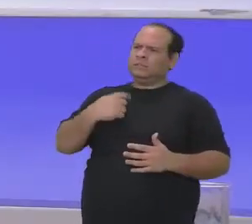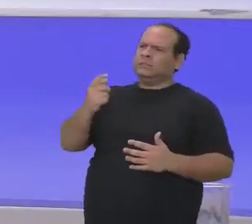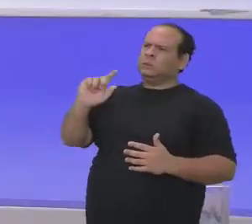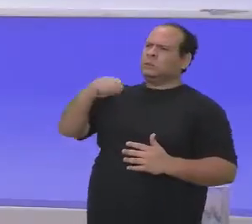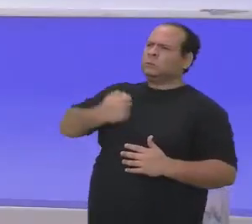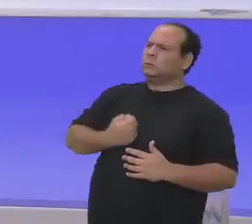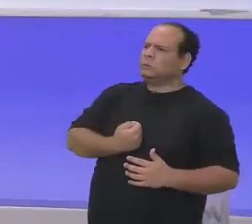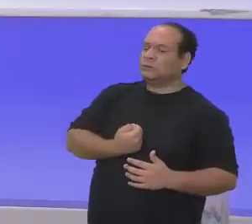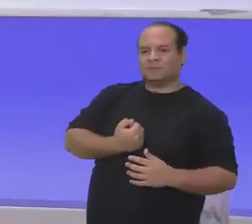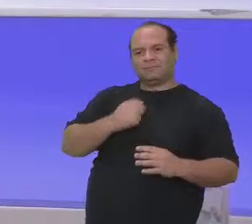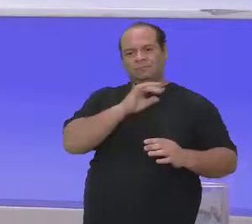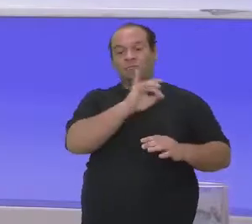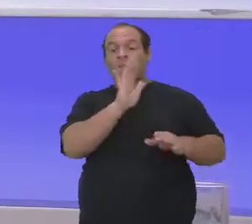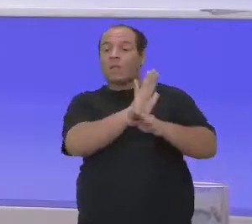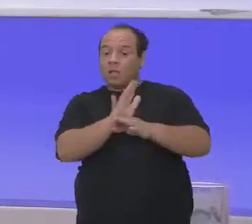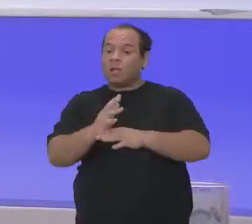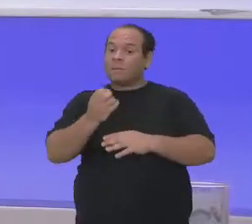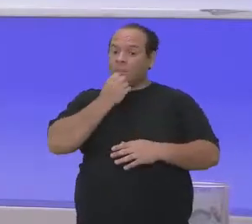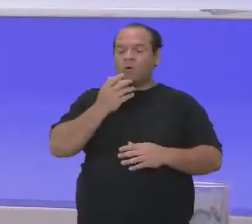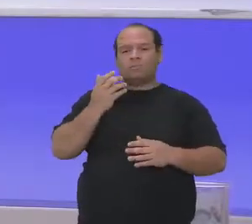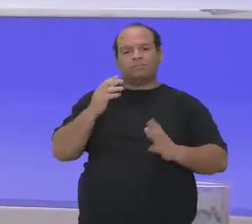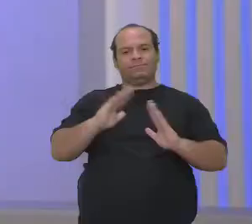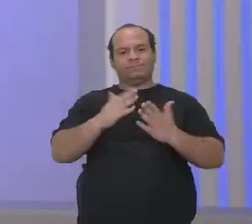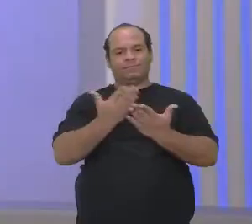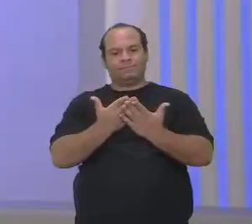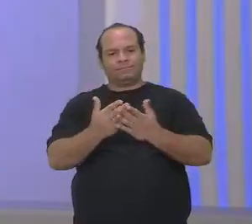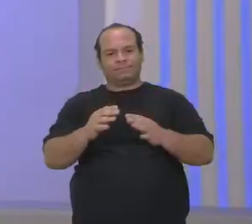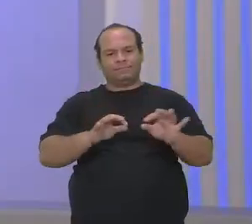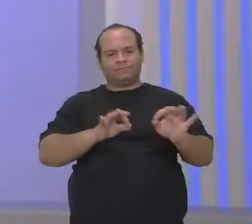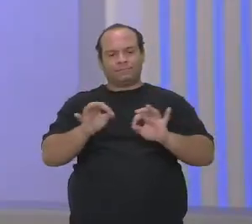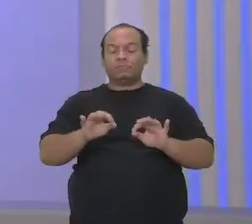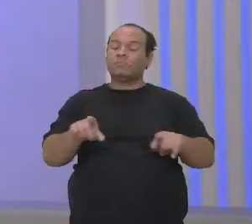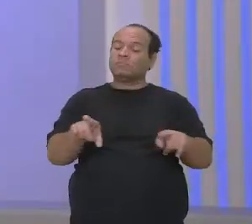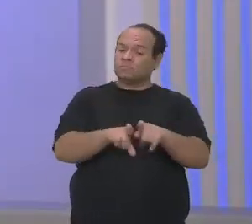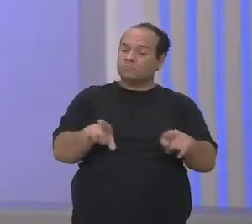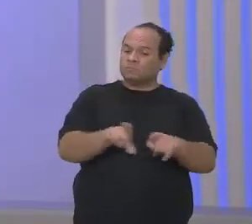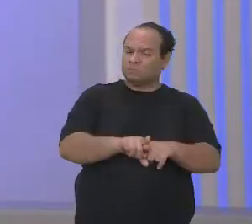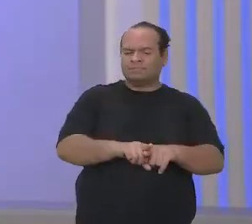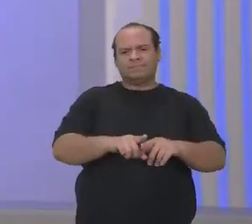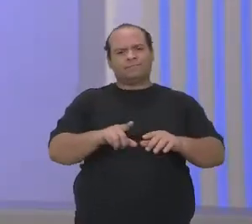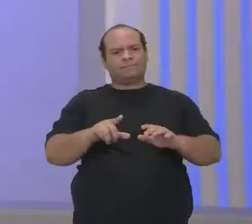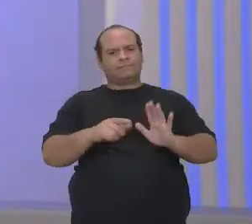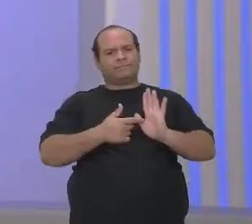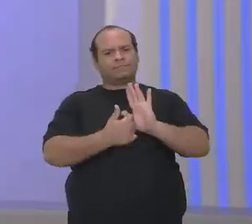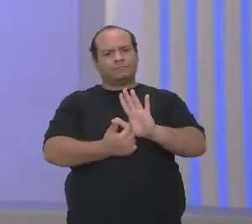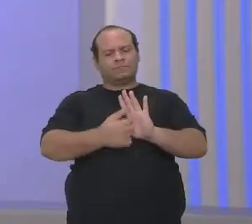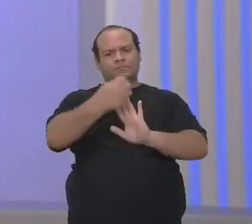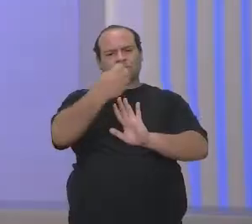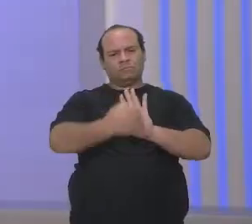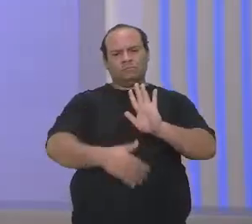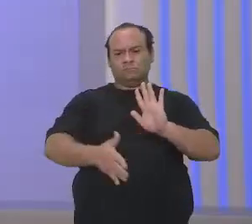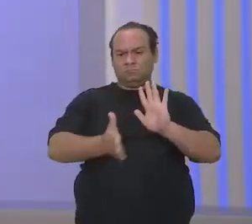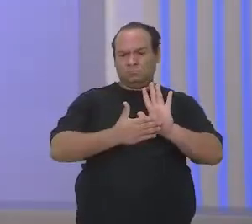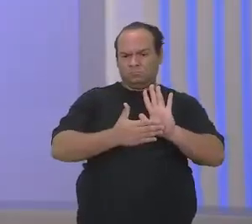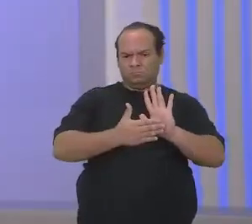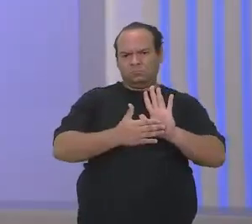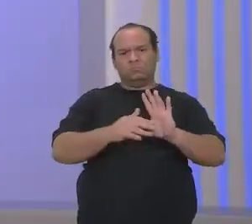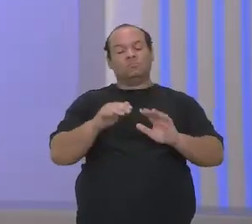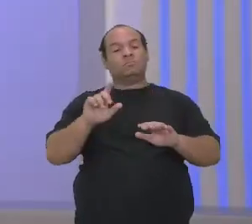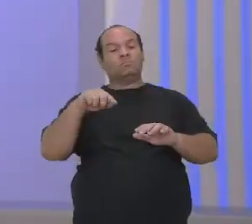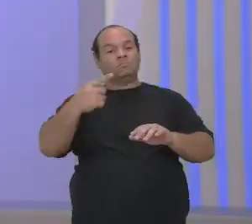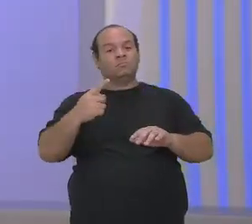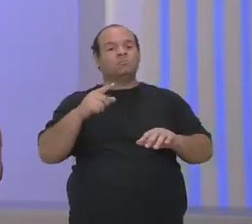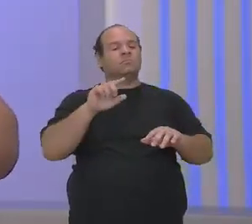são ótimas para abordagem em sala de aula. Eu vi que você trouxe algumas referências aqui no nosso material, então, para vocês,